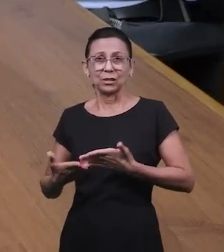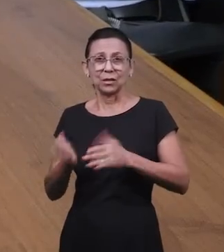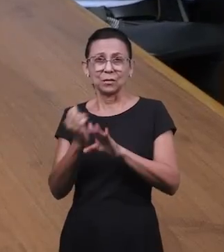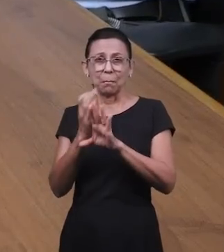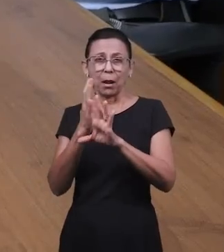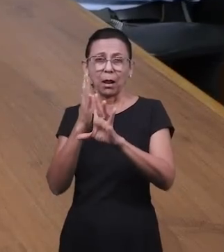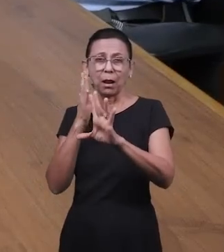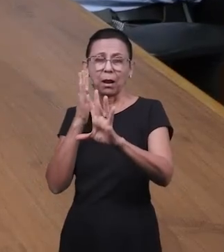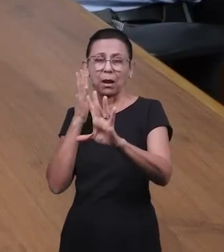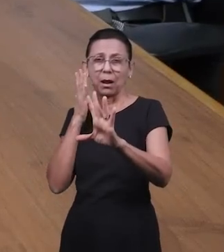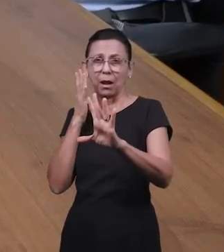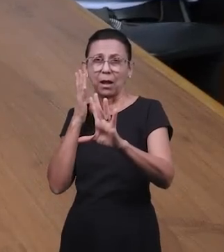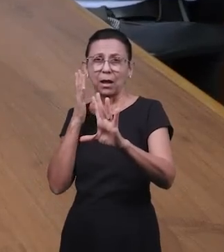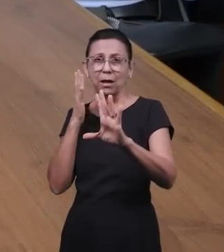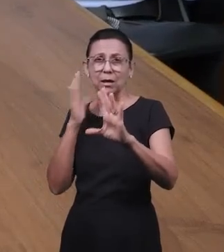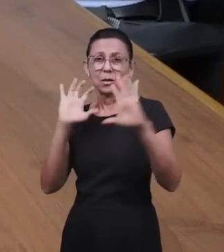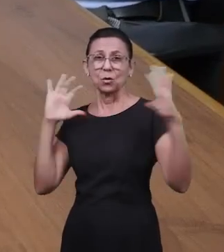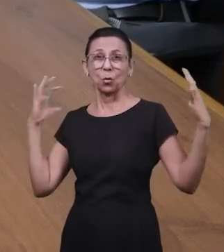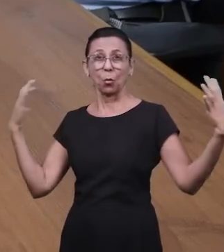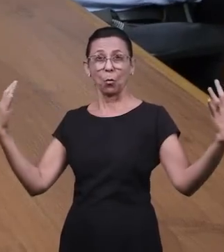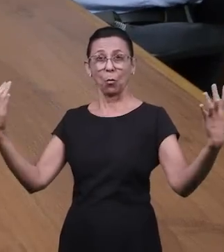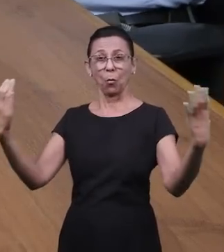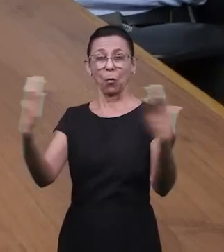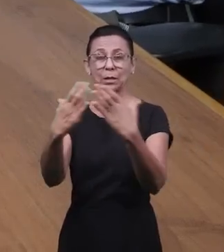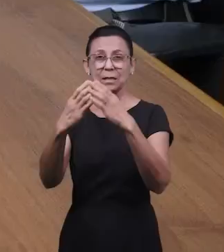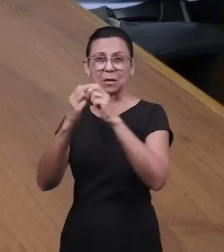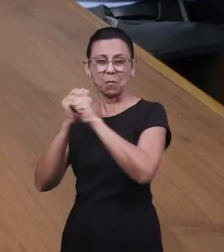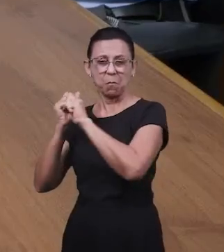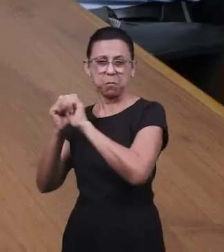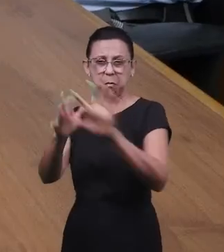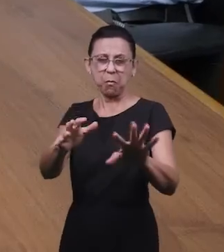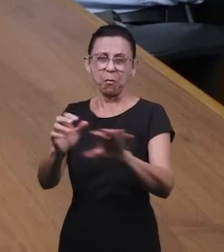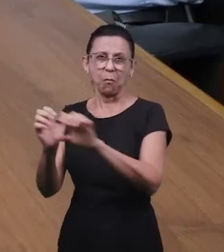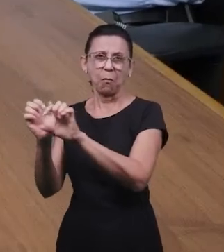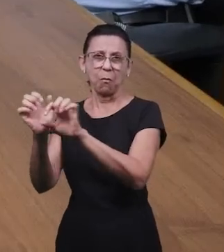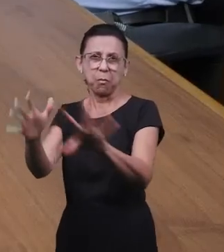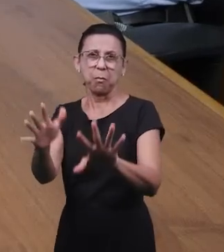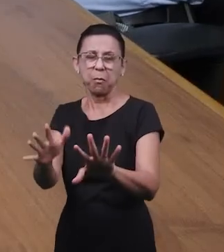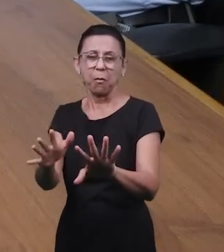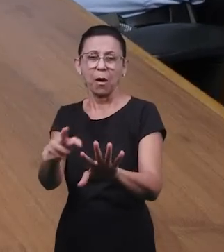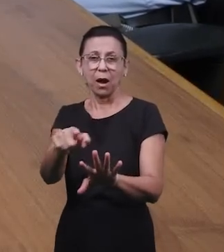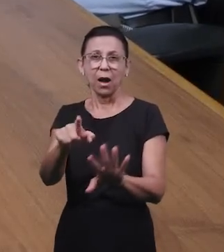de arena, sem precisarmos de perseguição como nós temos hoje, como não temos hoje, no caso?